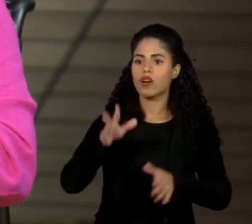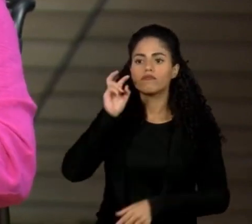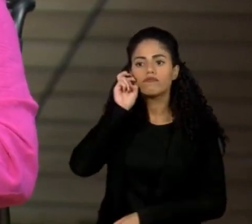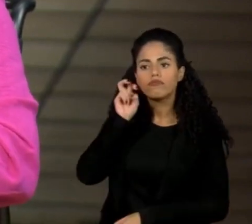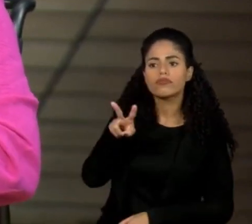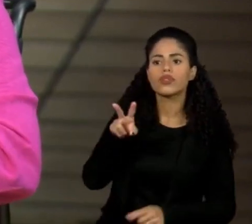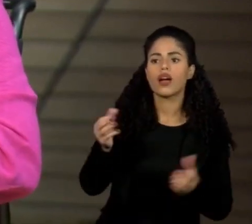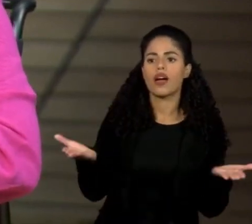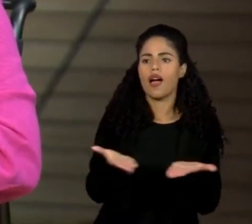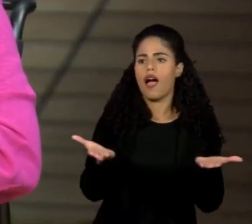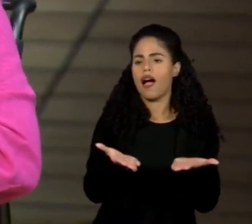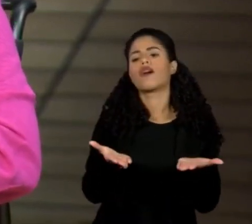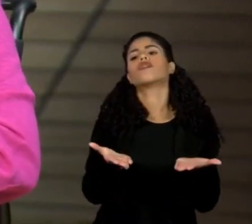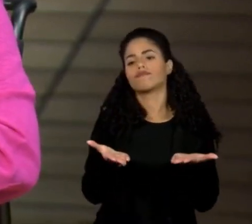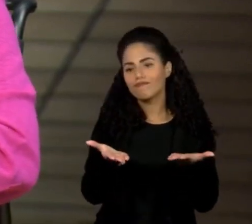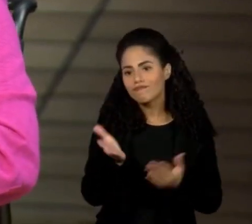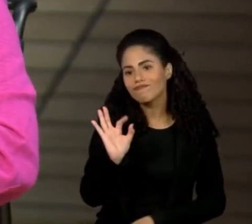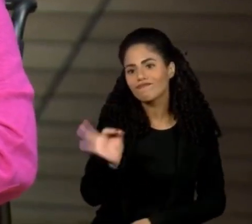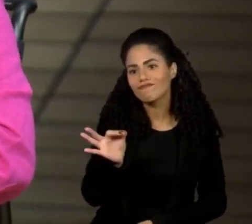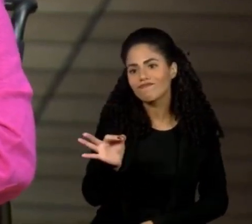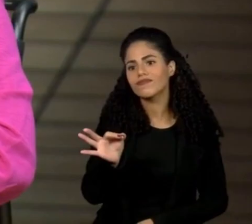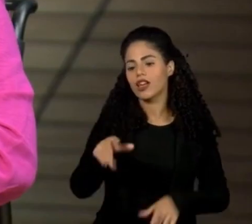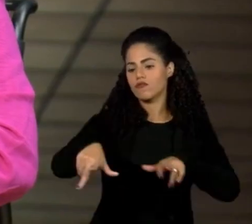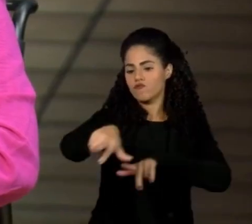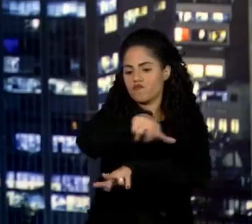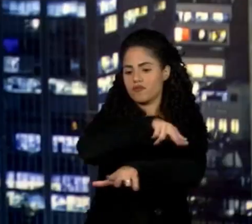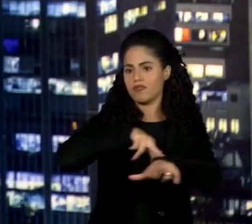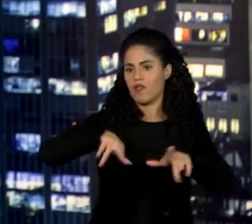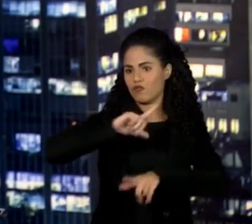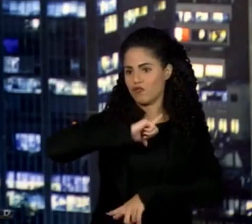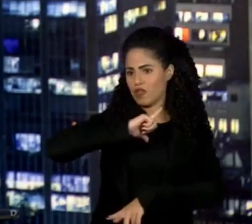ali geralmente mais diversos